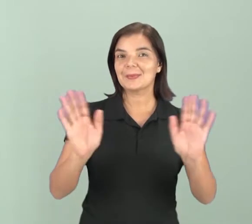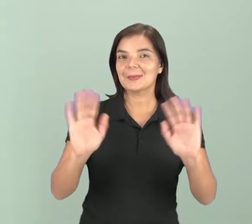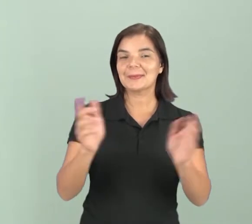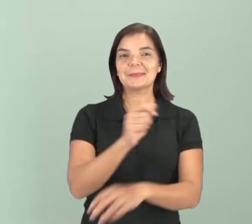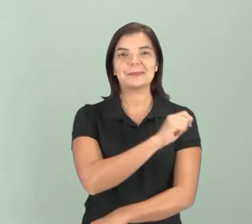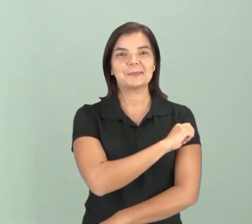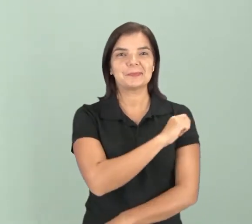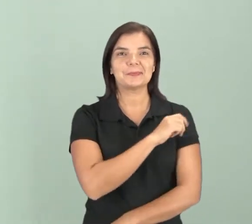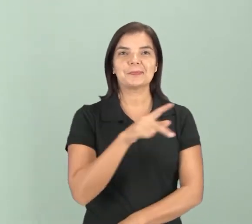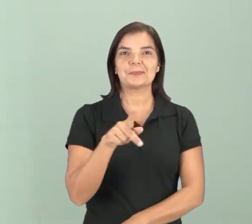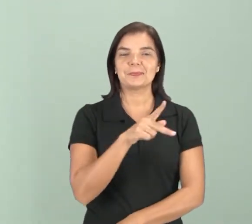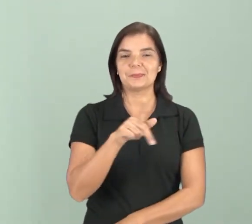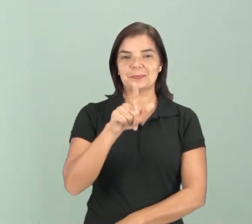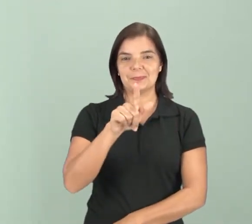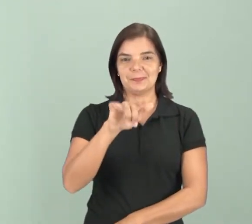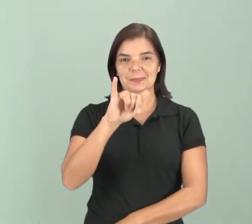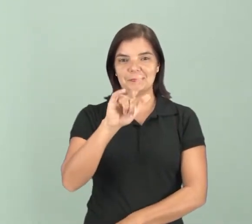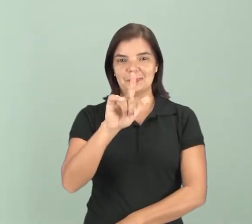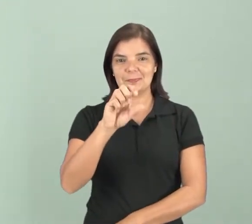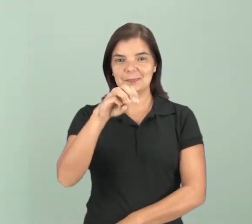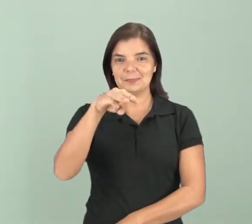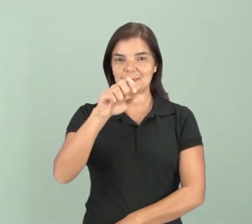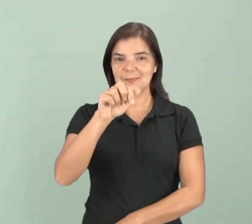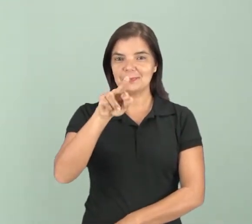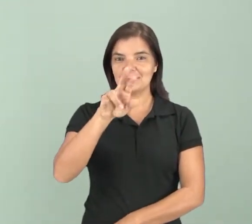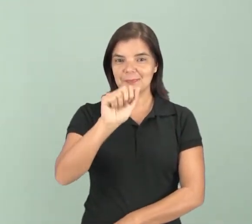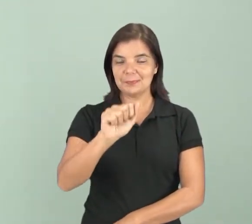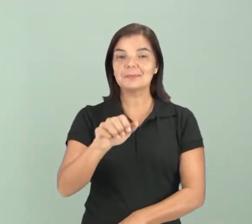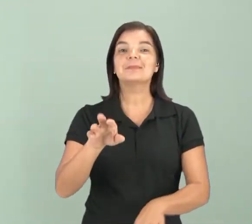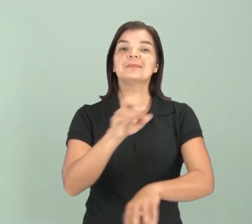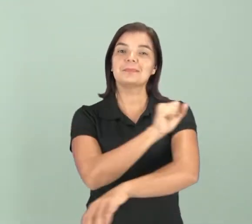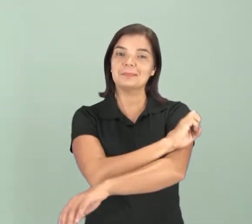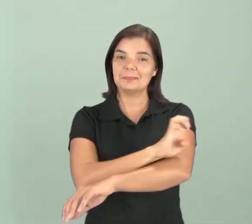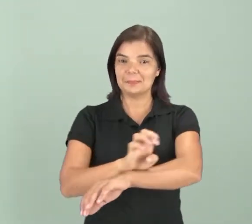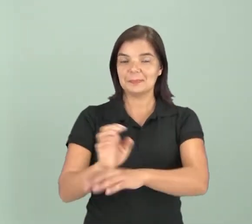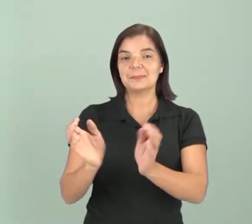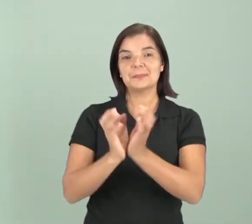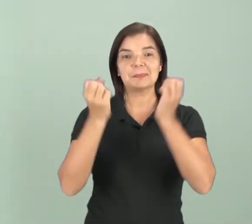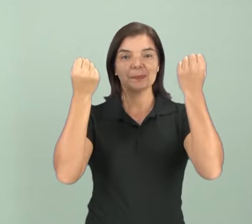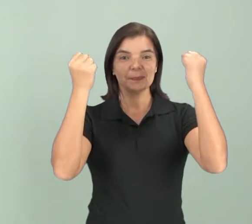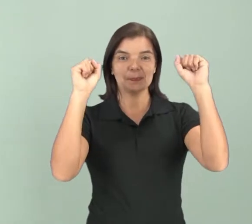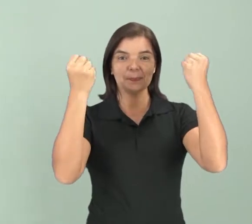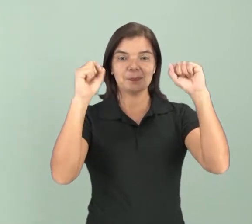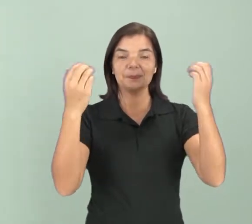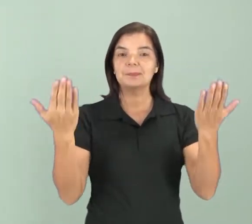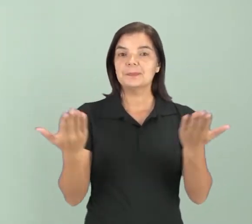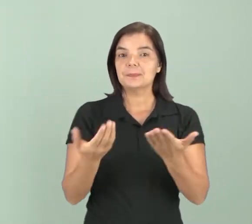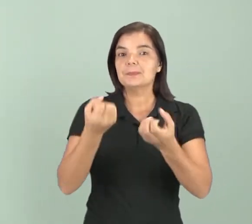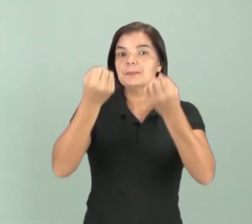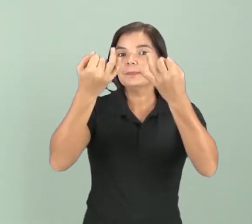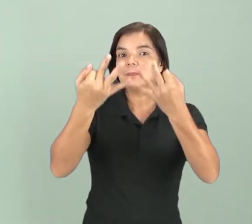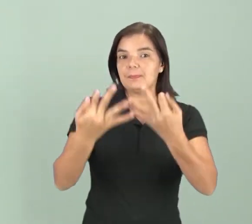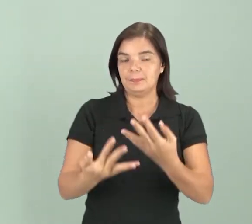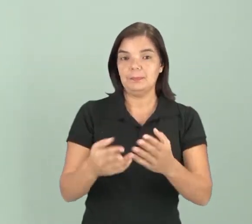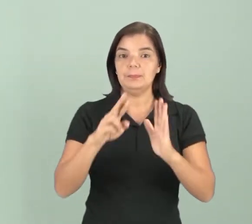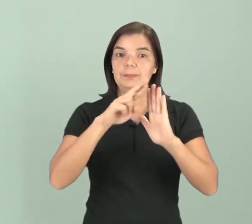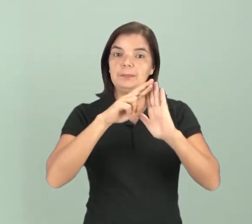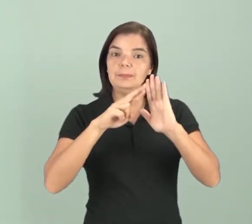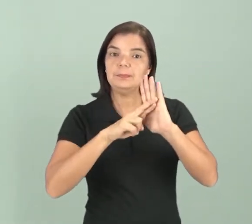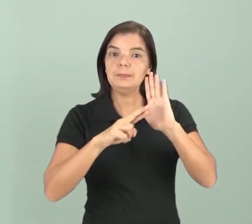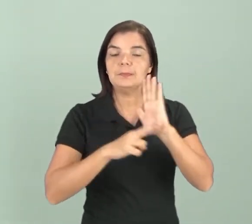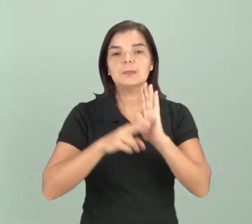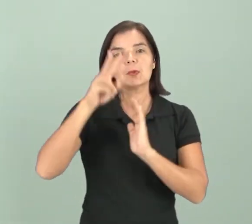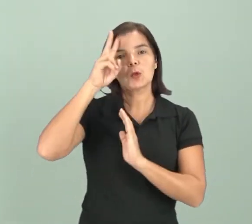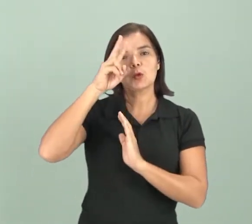Olá, alunos! Sou a professora Gilmara Bandeira, do componente curricular de Educação Física. E hoje vamos conversar sobre as regras